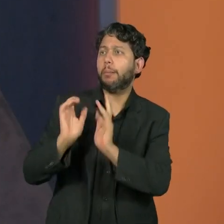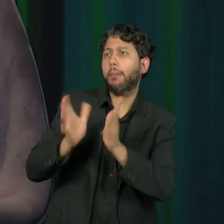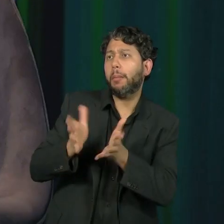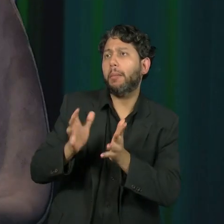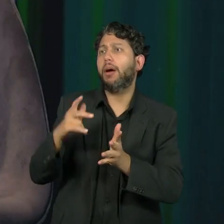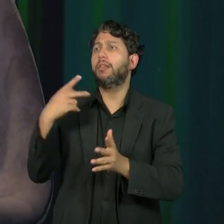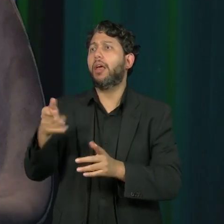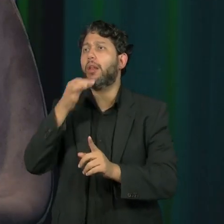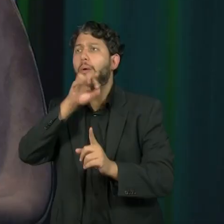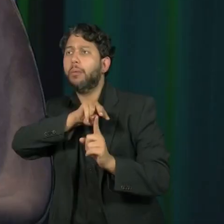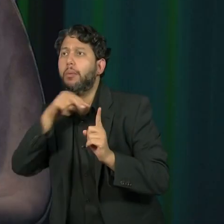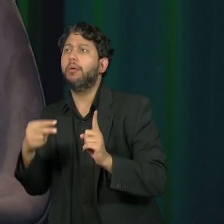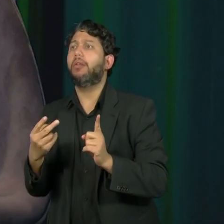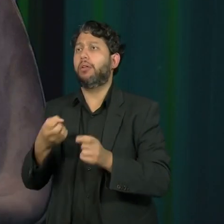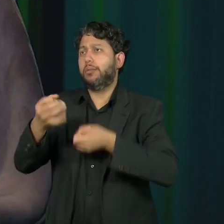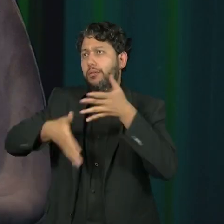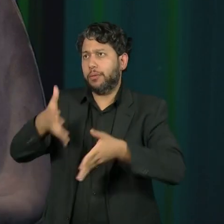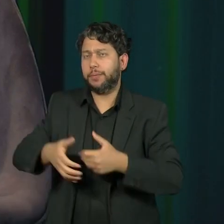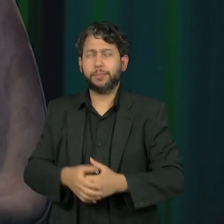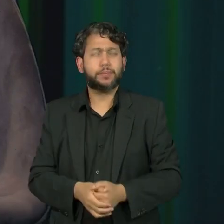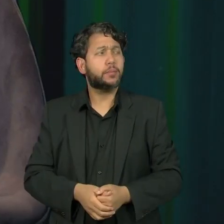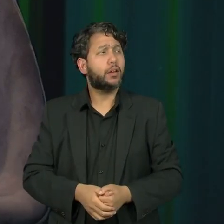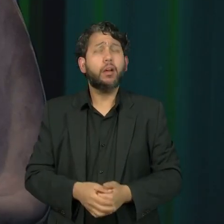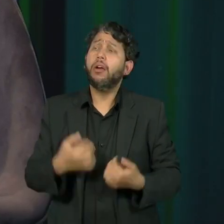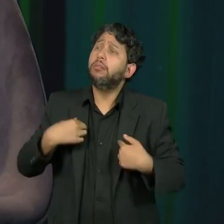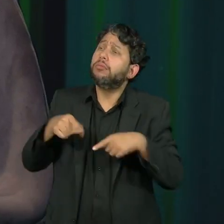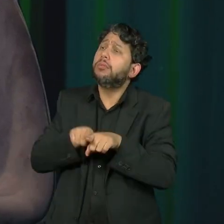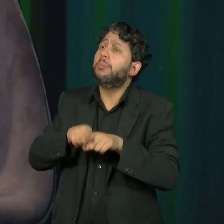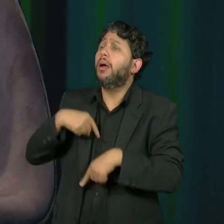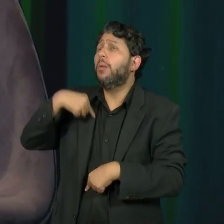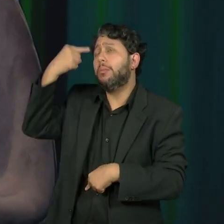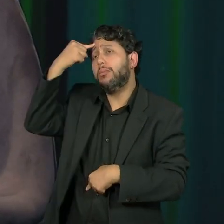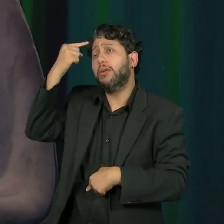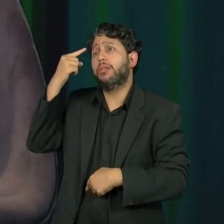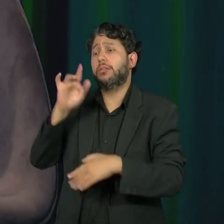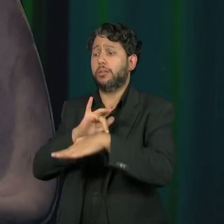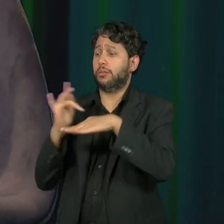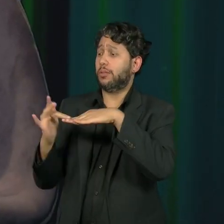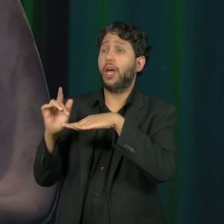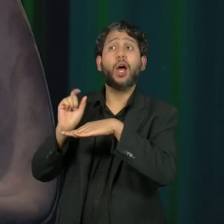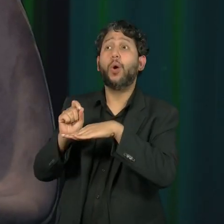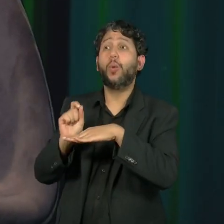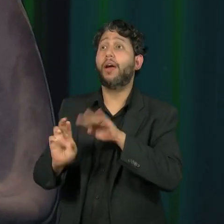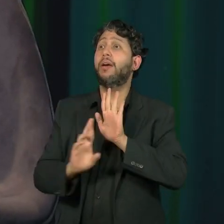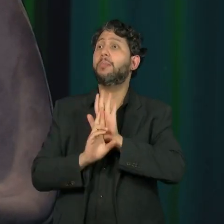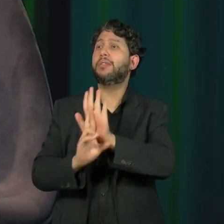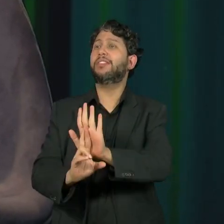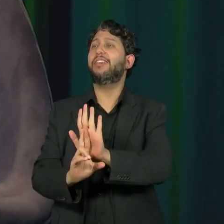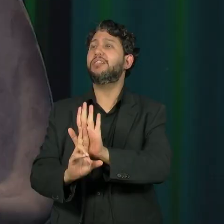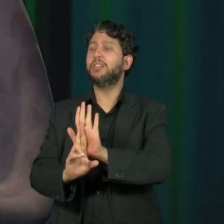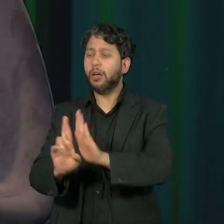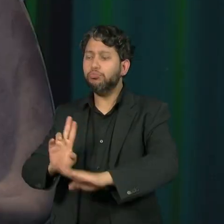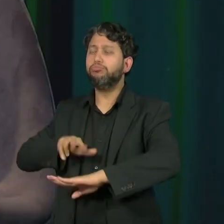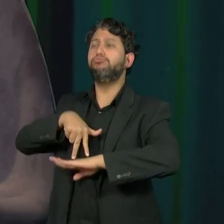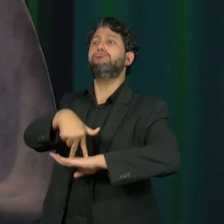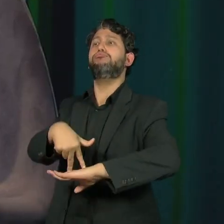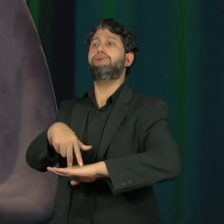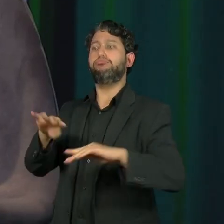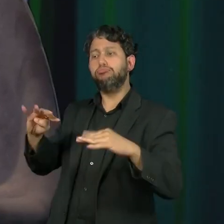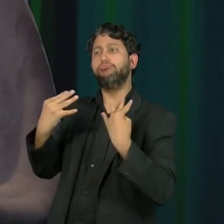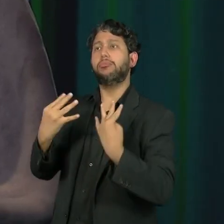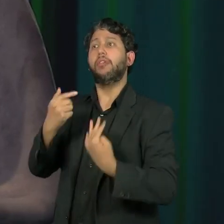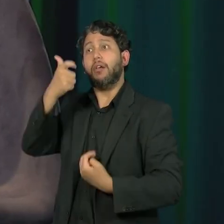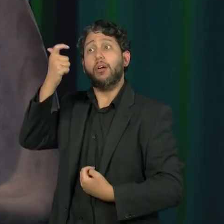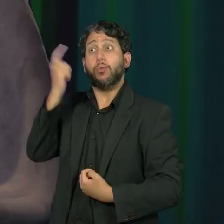vista. Eu acredito muito que as redes sociais é um lugar em que a representatividade acontece de fato, né? Porque às vezes a